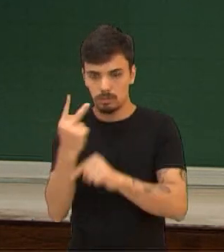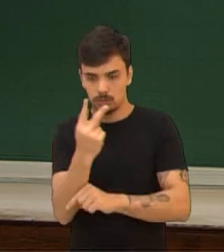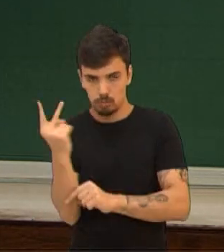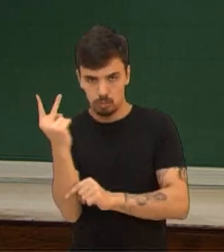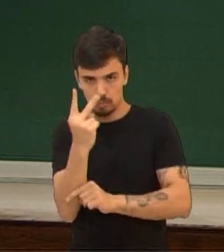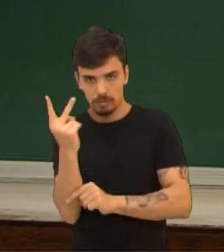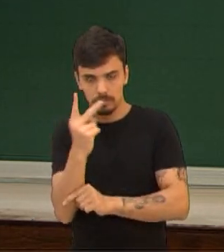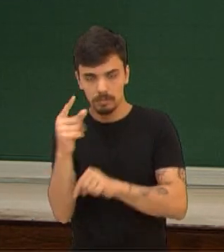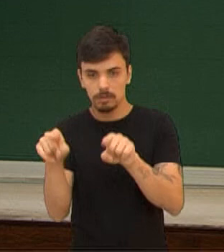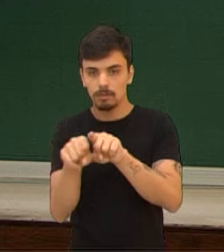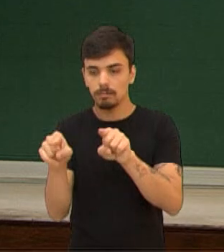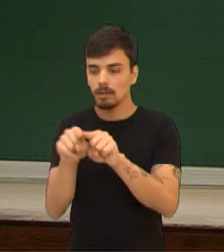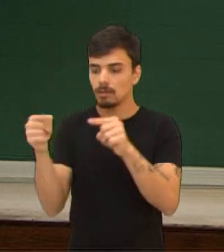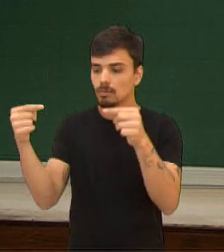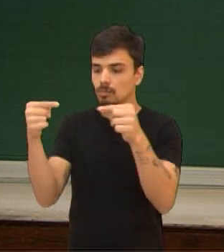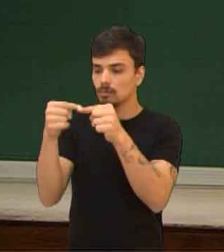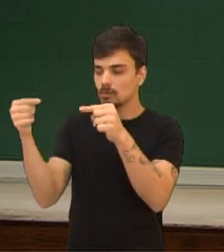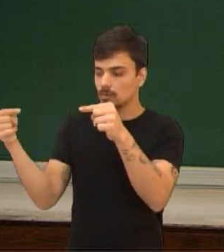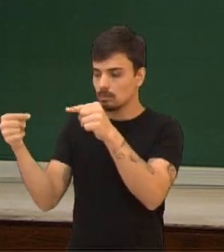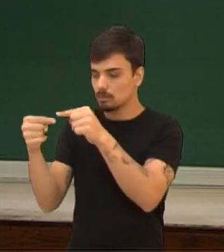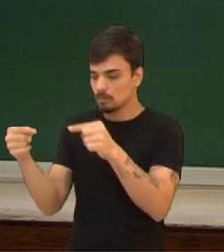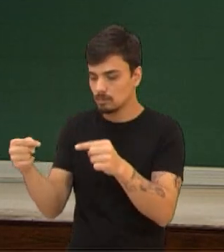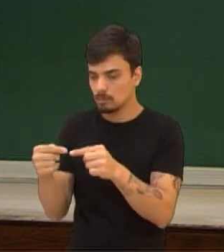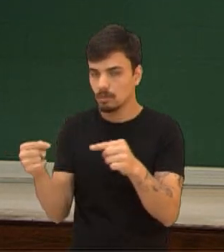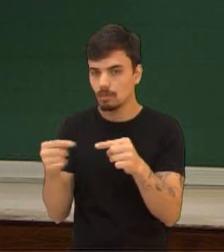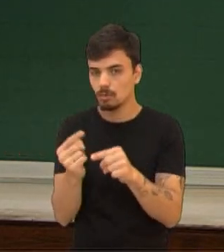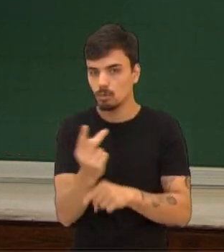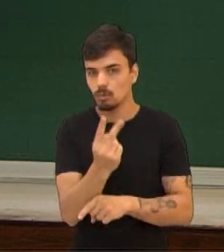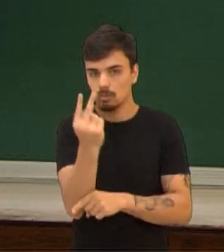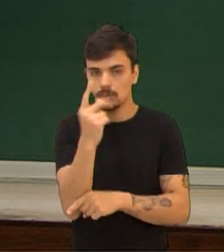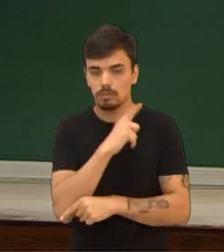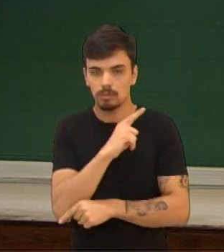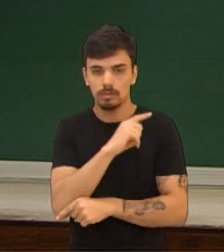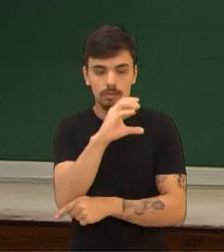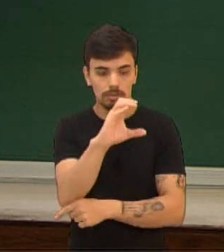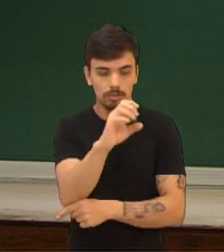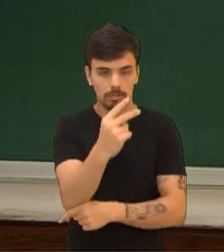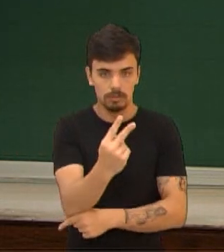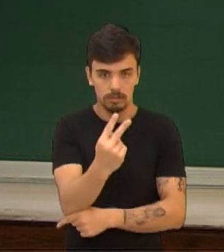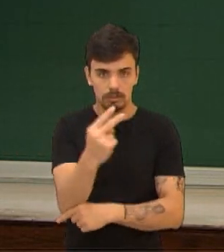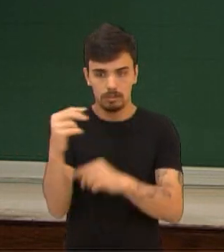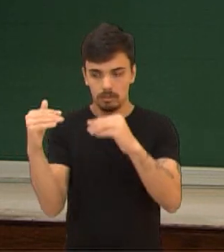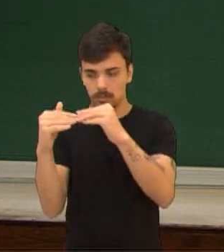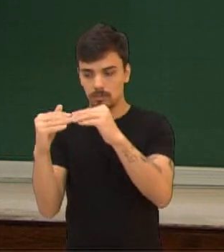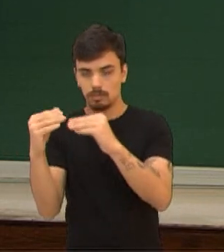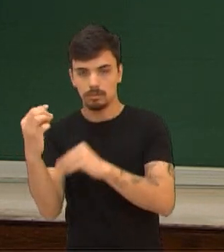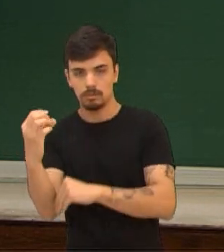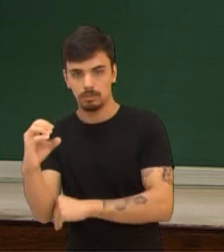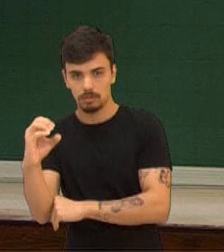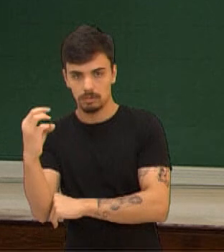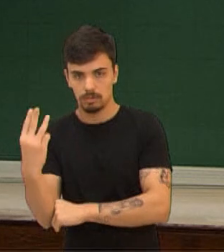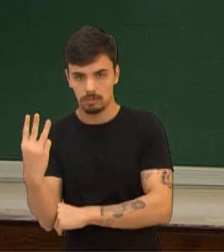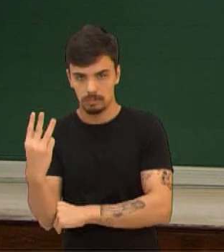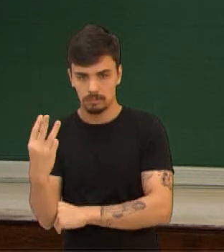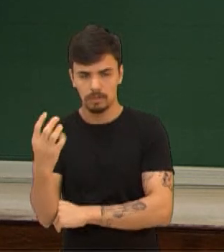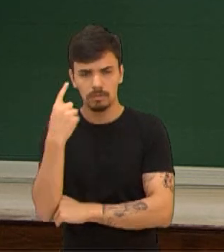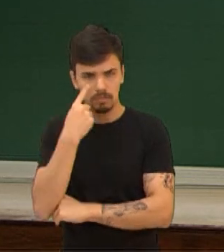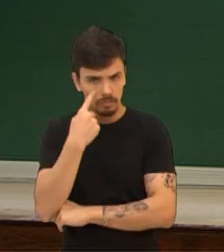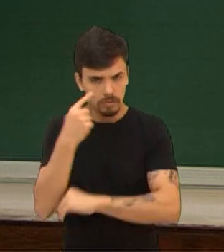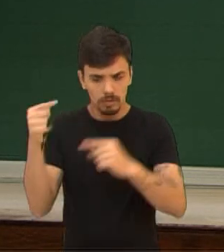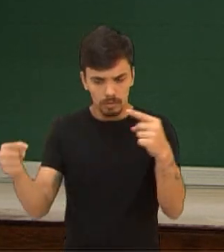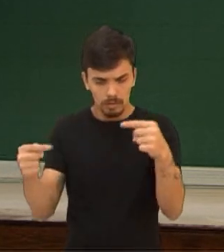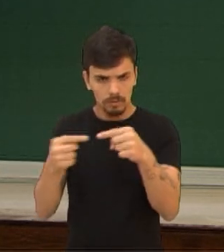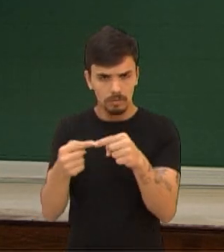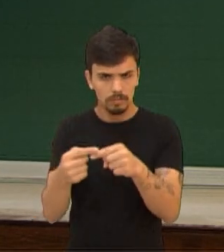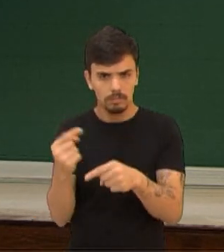que estão ligados nos mesmos dois pontos. Então eu tenho C2 paralelo com C3. Veja que estão ligados os mesmos dois pontos,